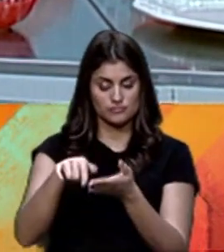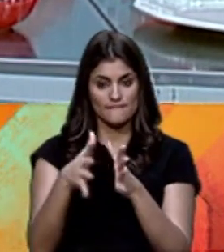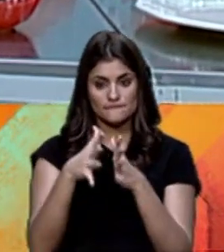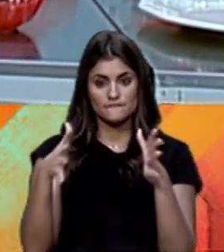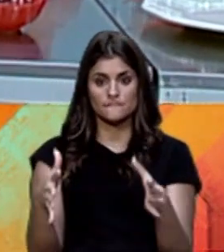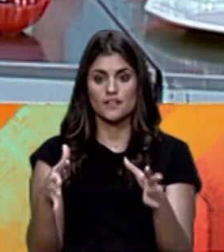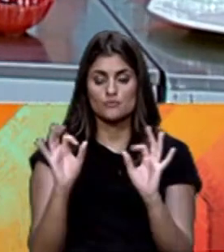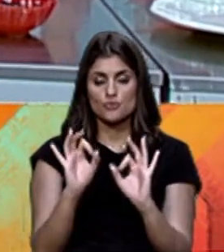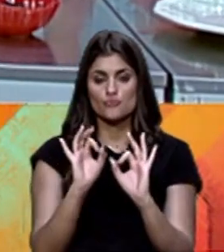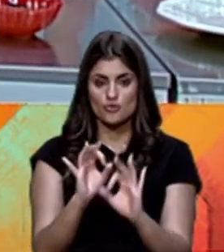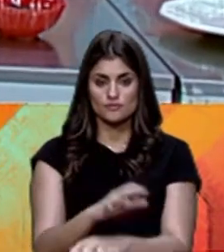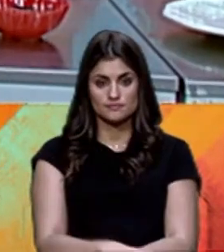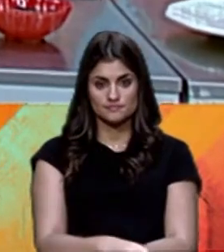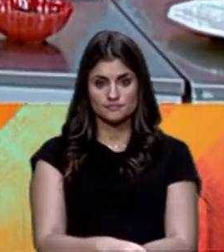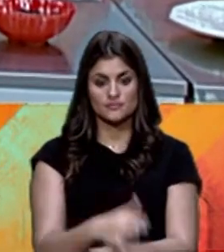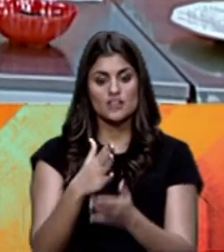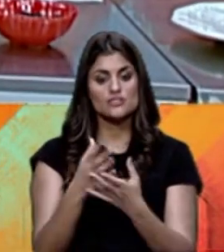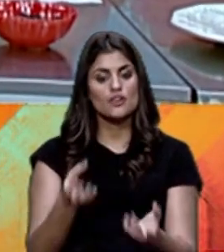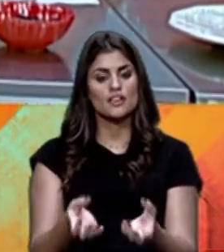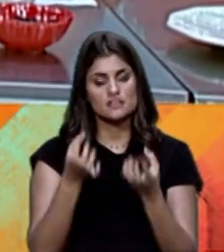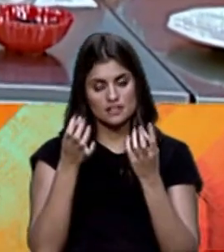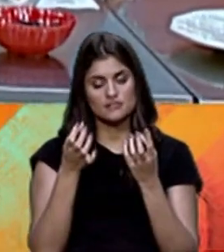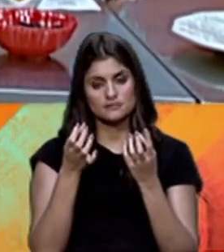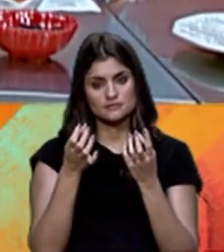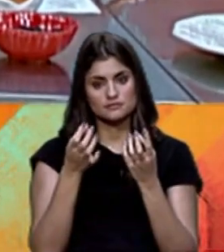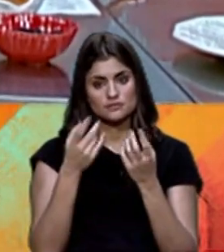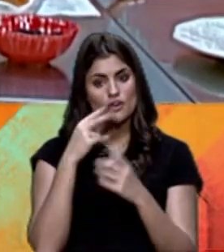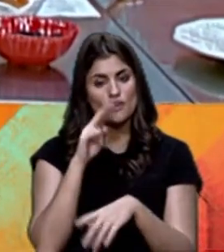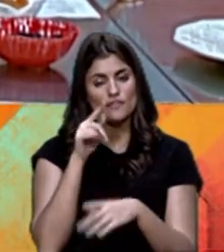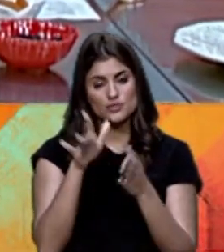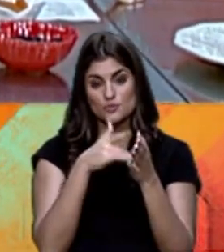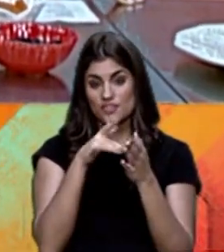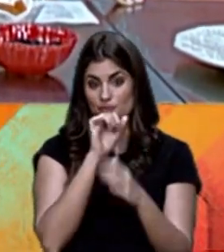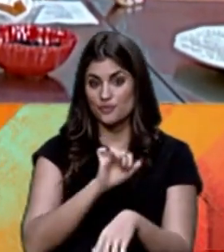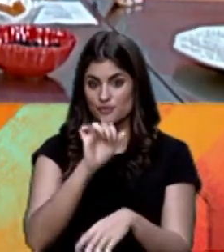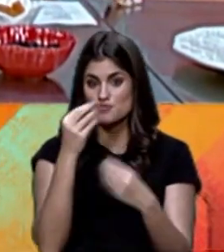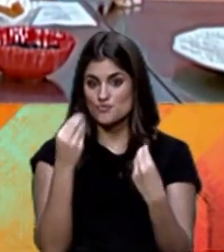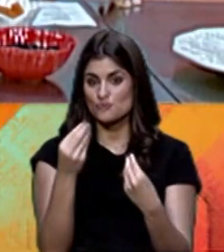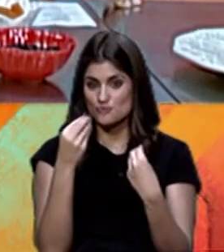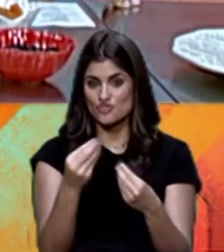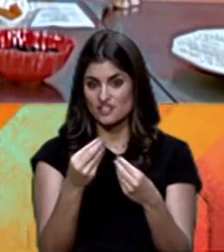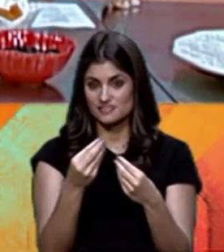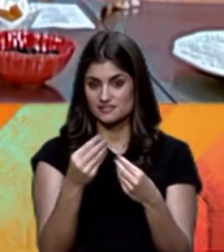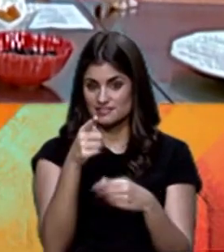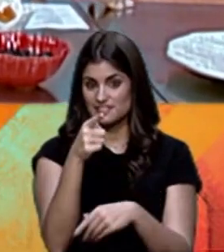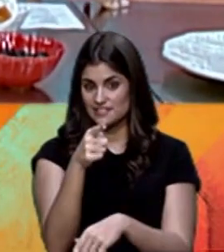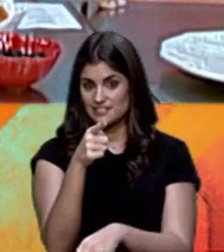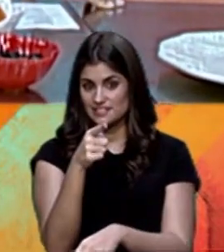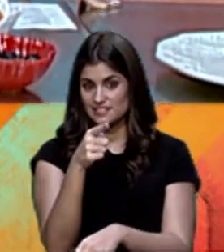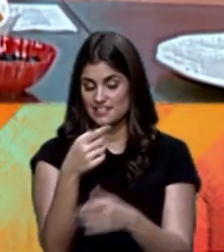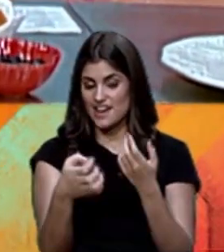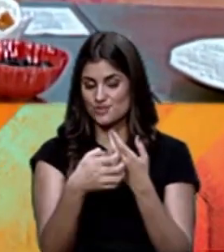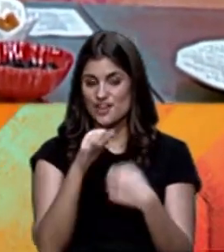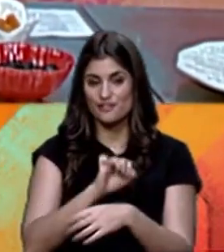está. É só aquecer. Olha, veja aí o teu livro, que está aí muito bem, encostadinho aí na tua